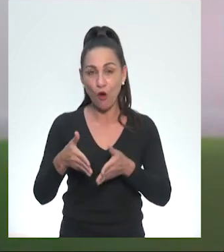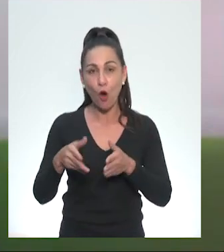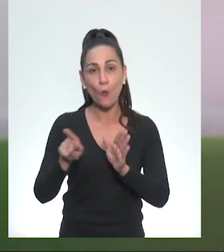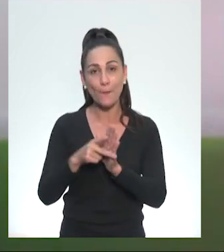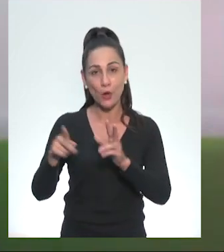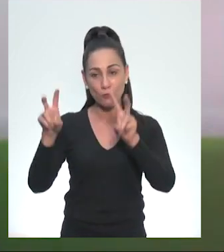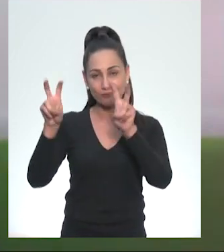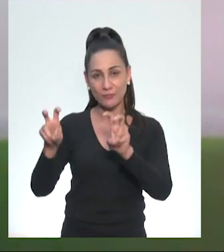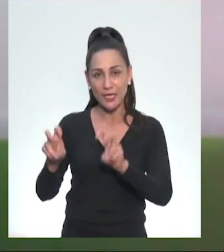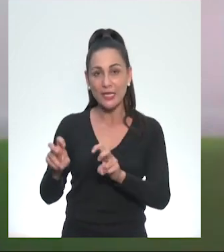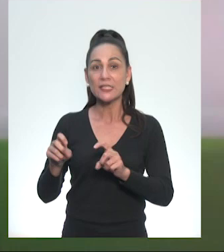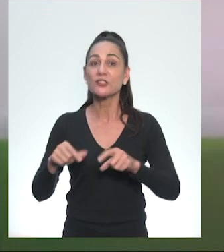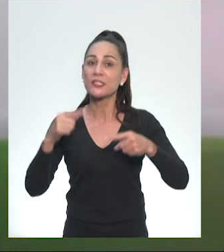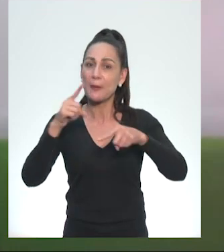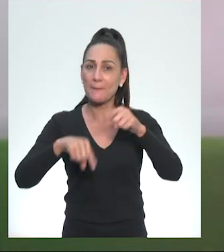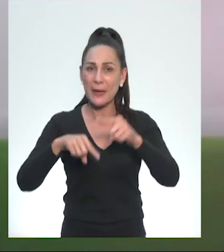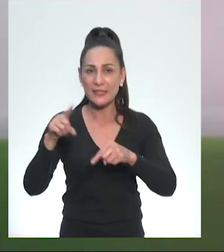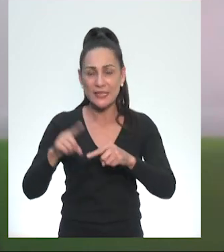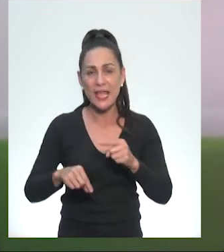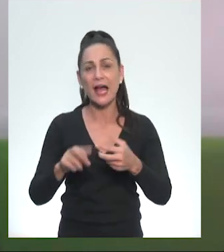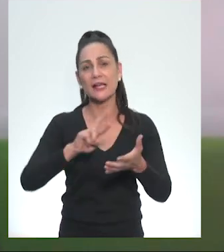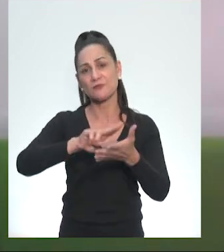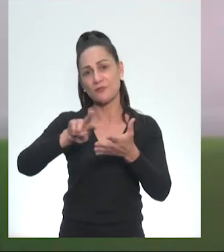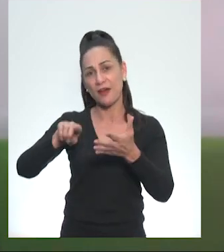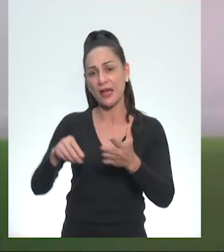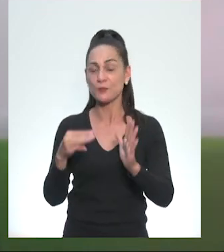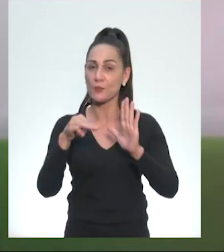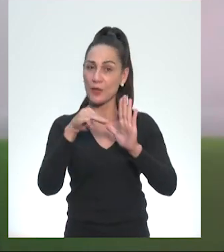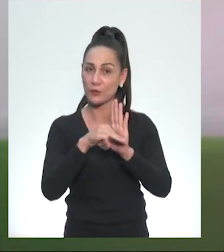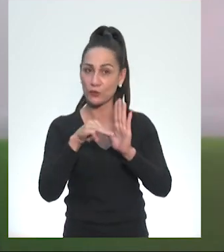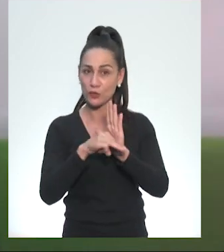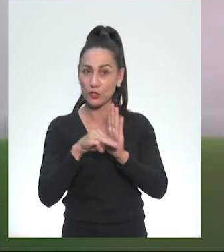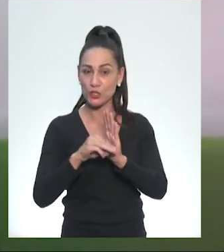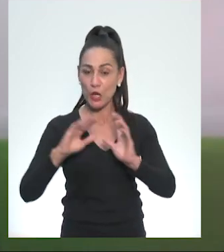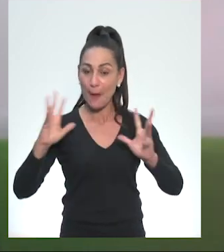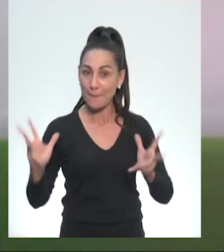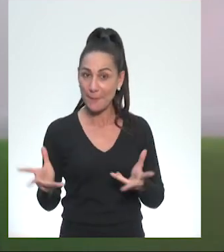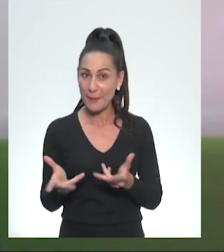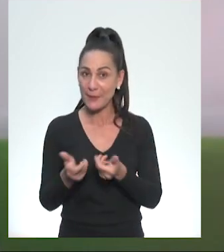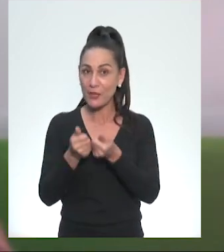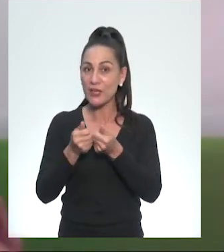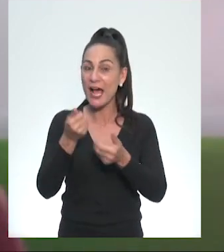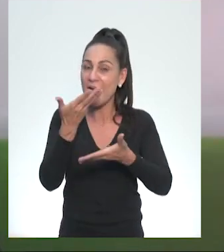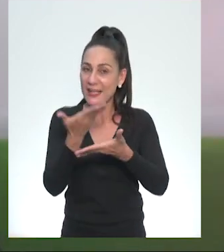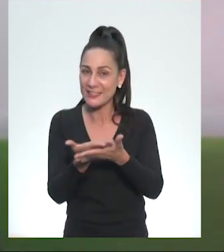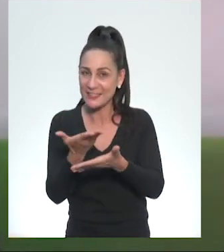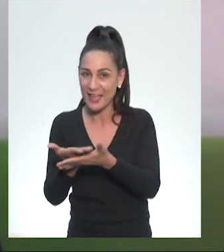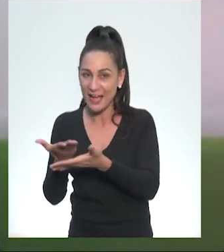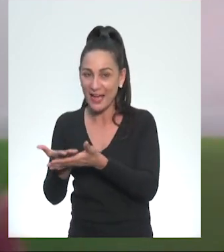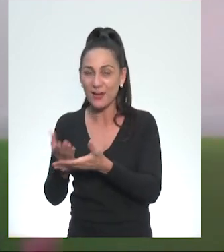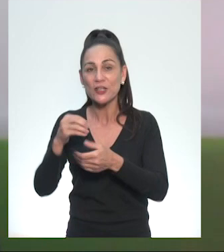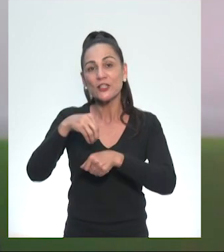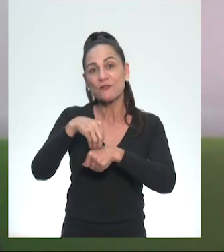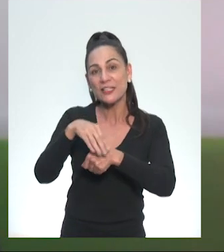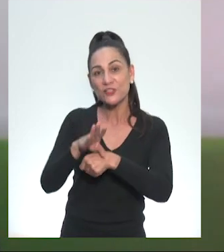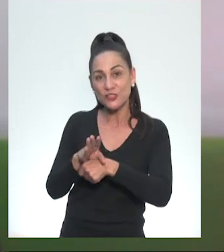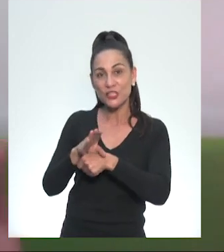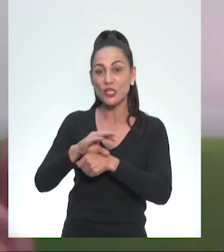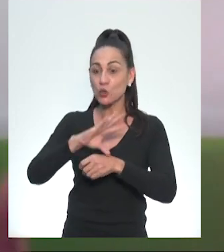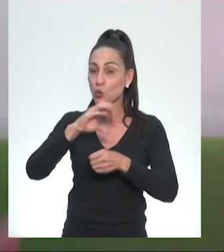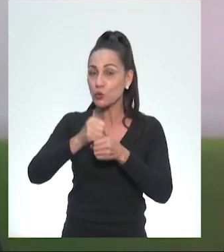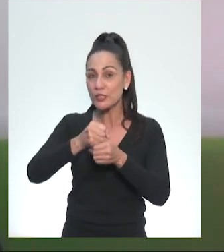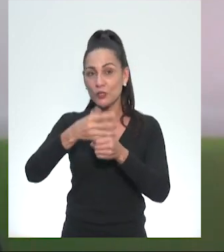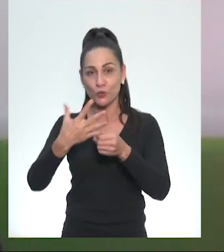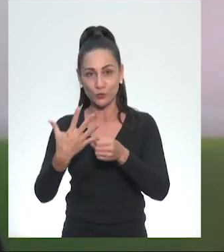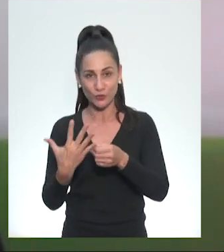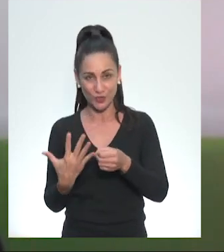em trabalhar com equipamentos, materiais, metodologias para aprimorar as aulas e trazer todo esse conteúdo que nós vemos no